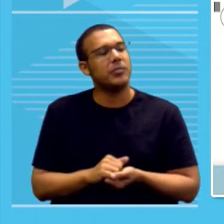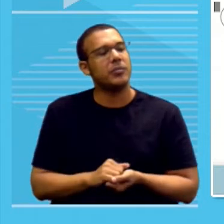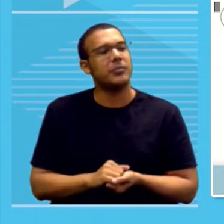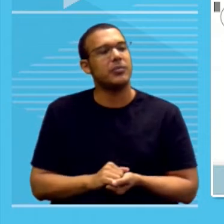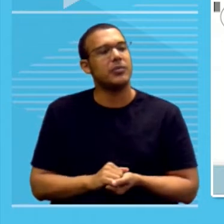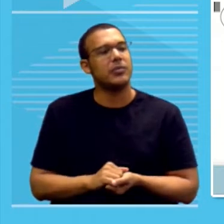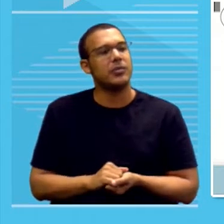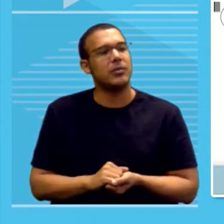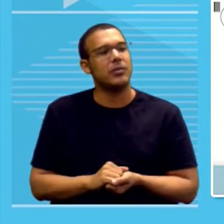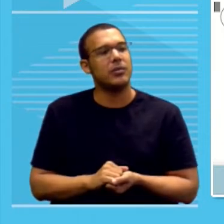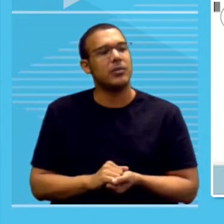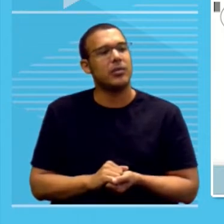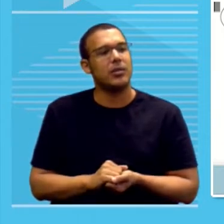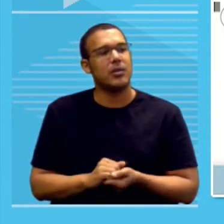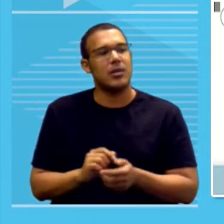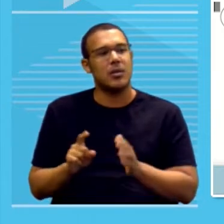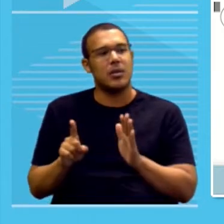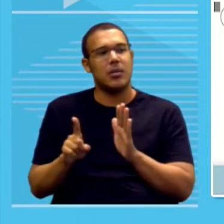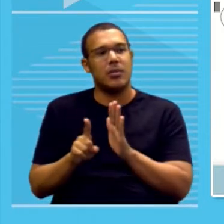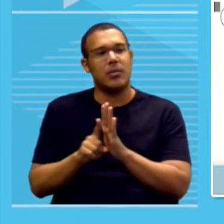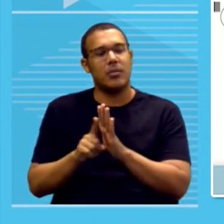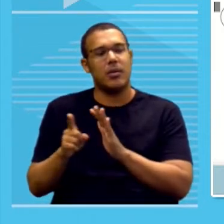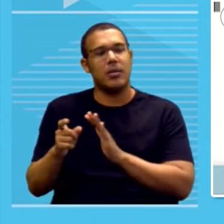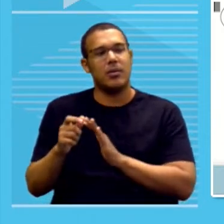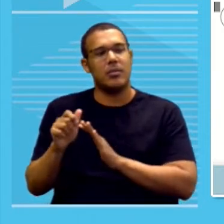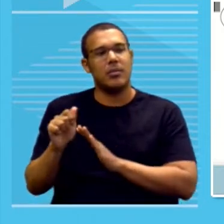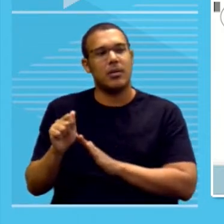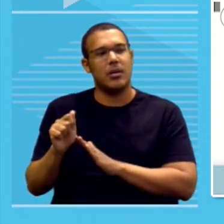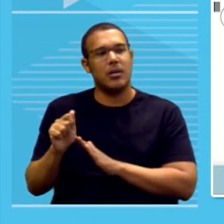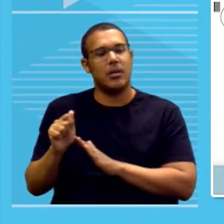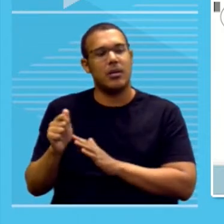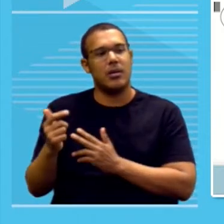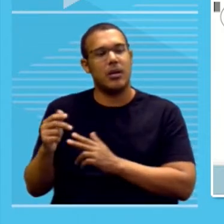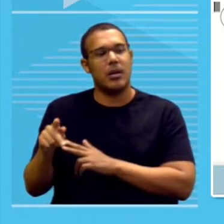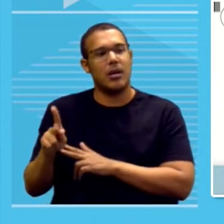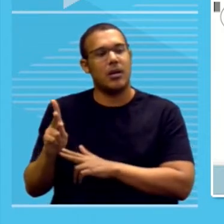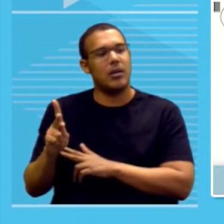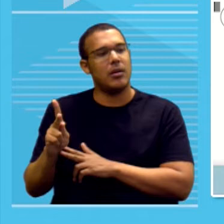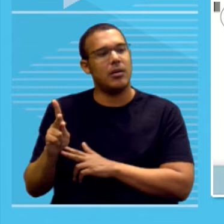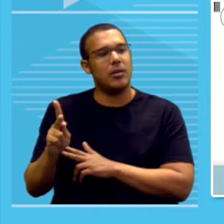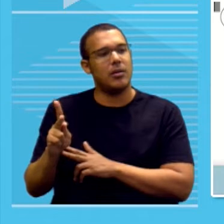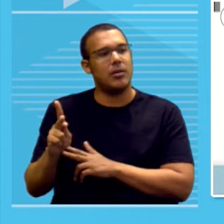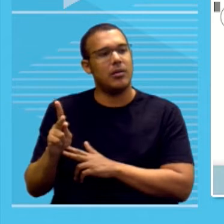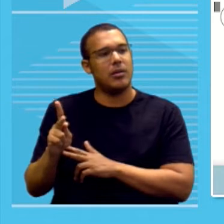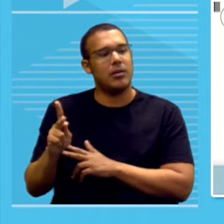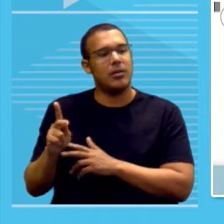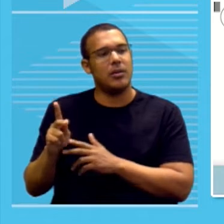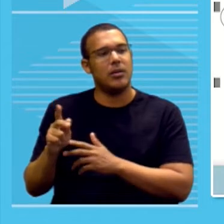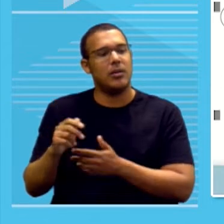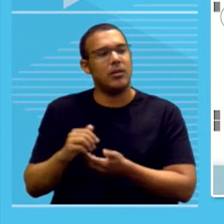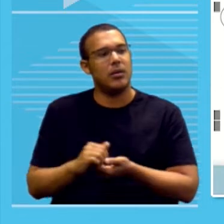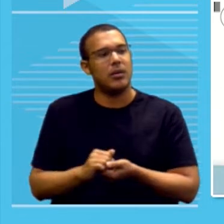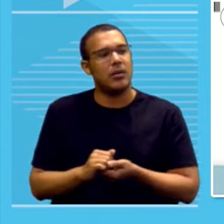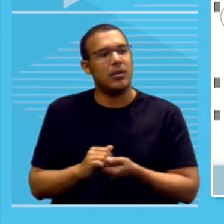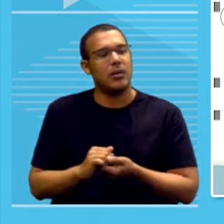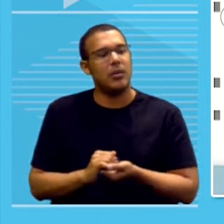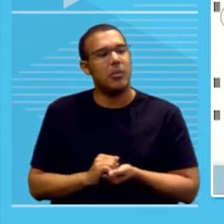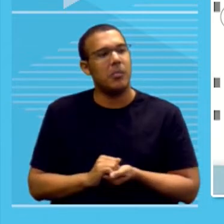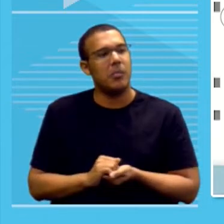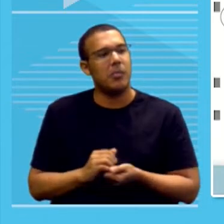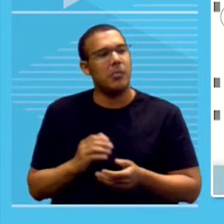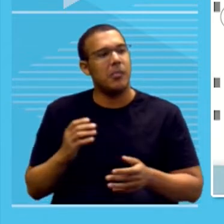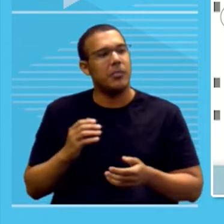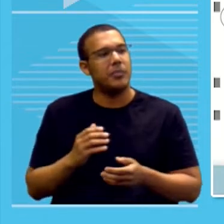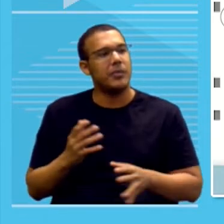menos o y a que é o k professor elevado a 2 o resultado desta conta